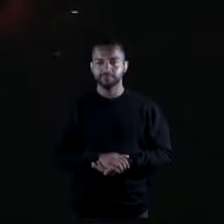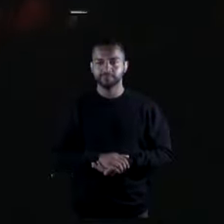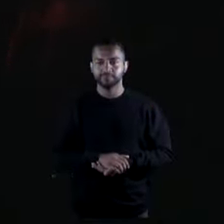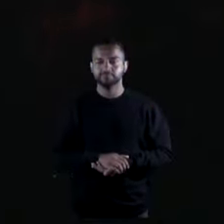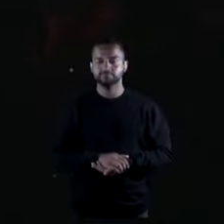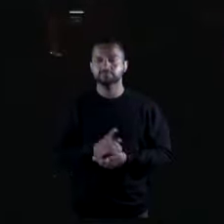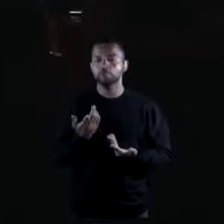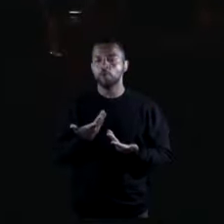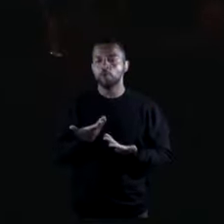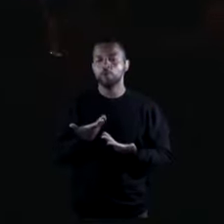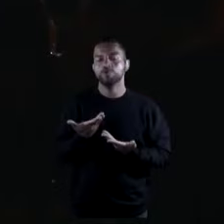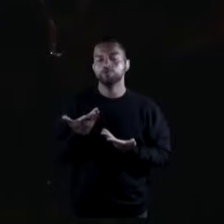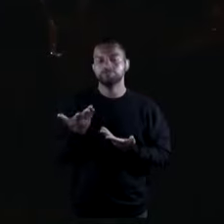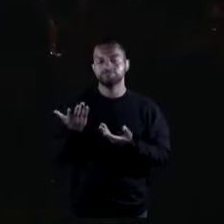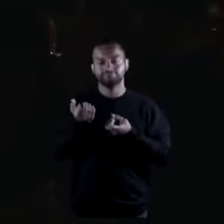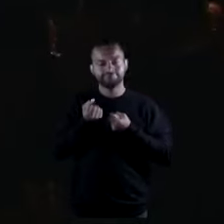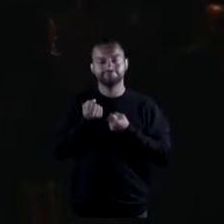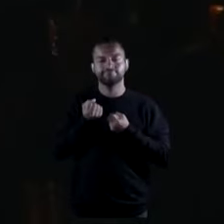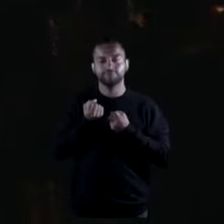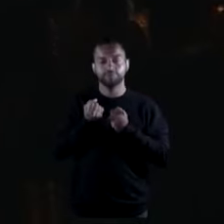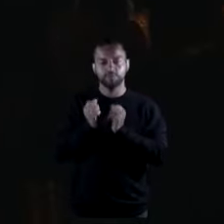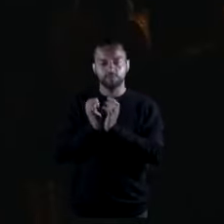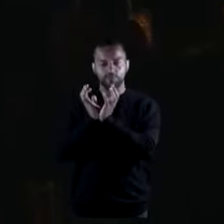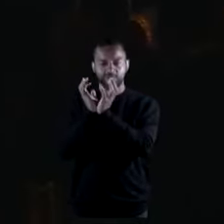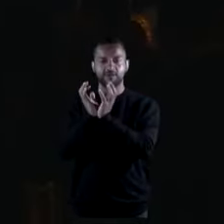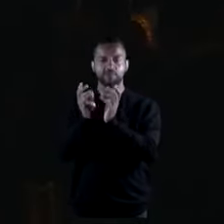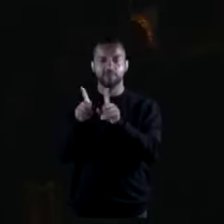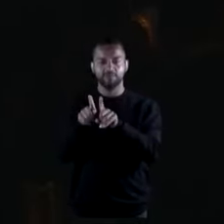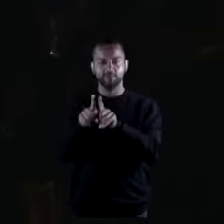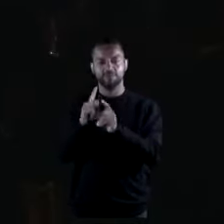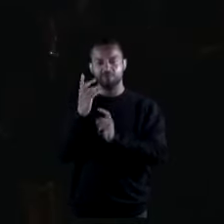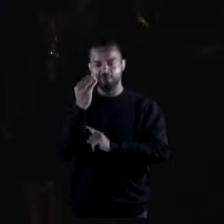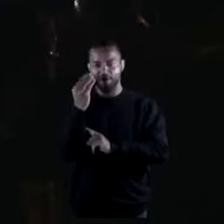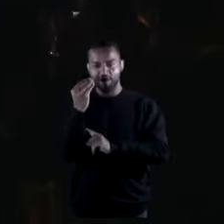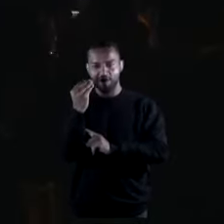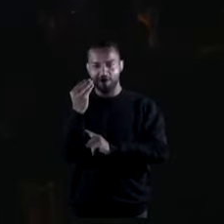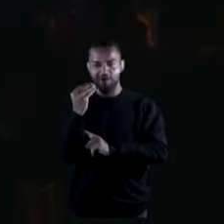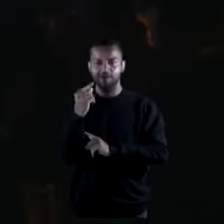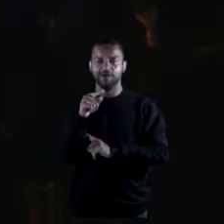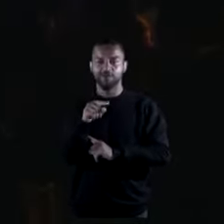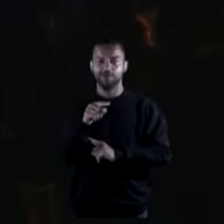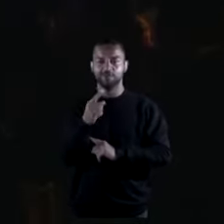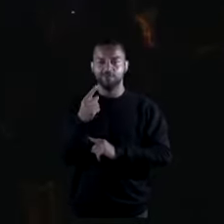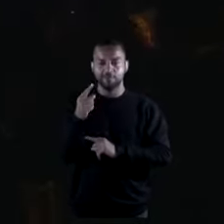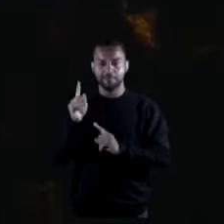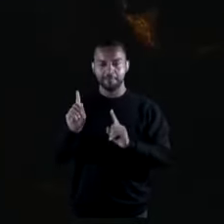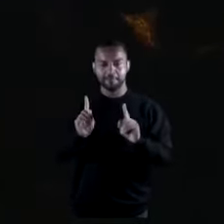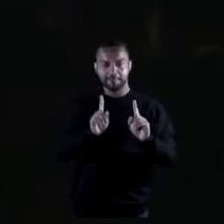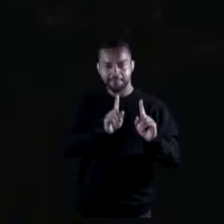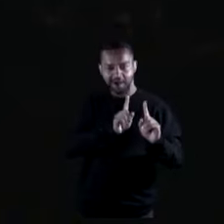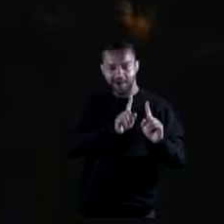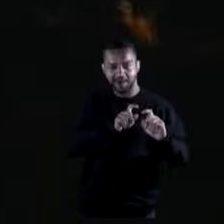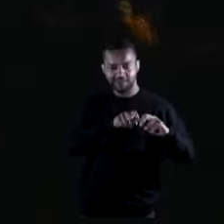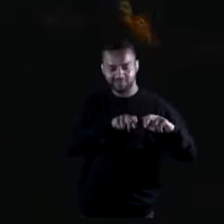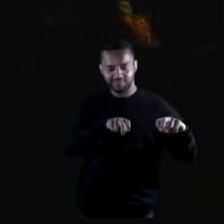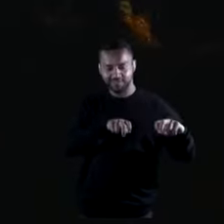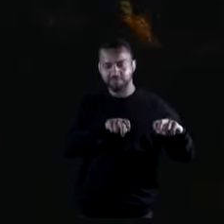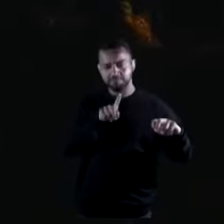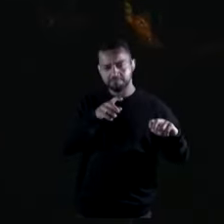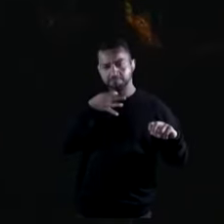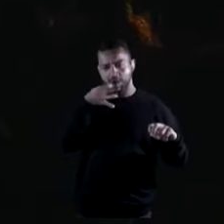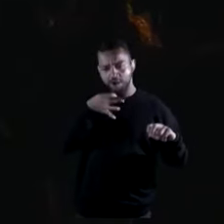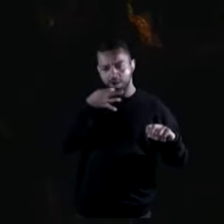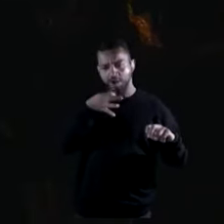Recebendo aqui o seu troféu, Rainer, a sua foto. Eu vou até ficar aqui mais perto do meu trio. Podem comentar, gente,